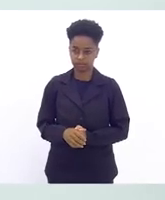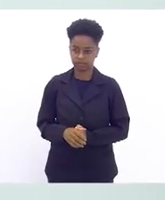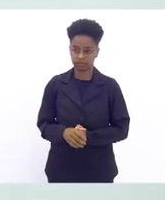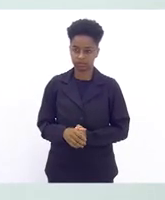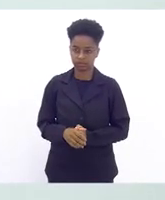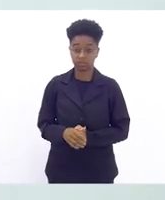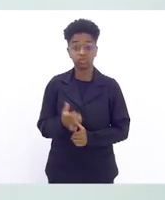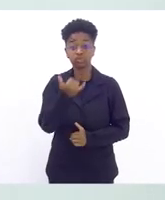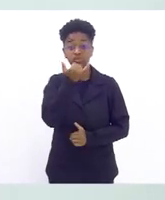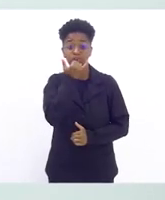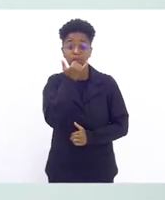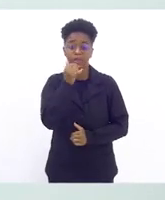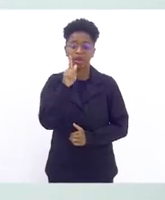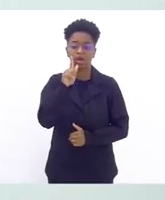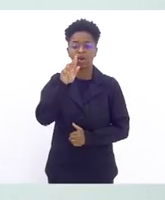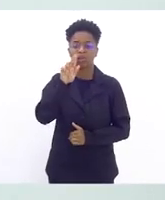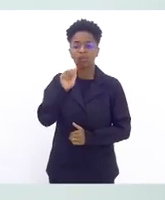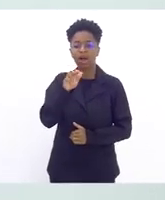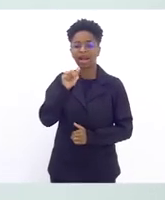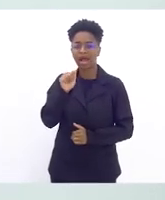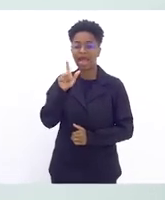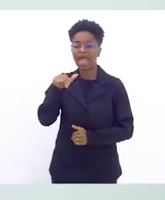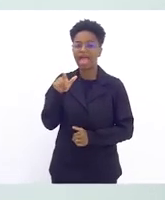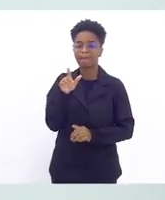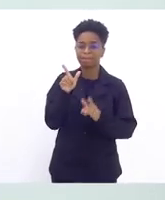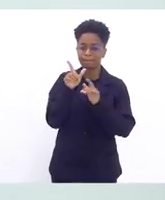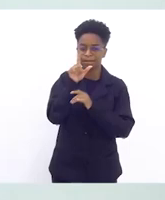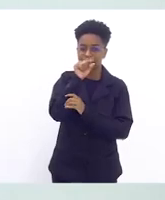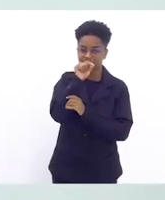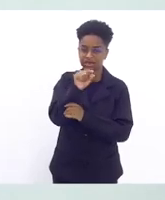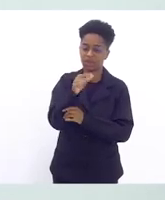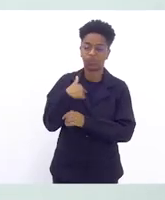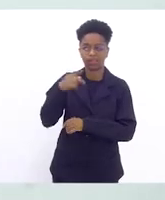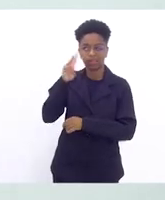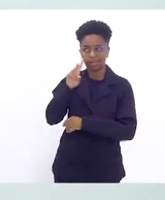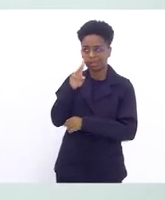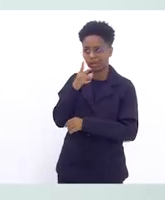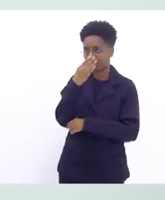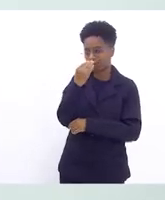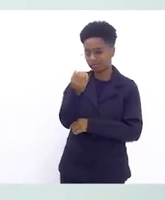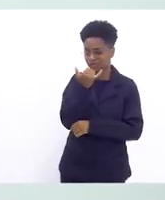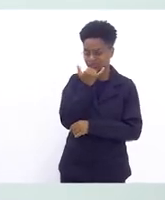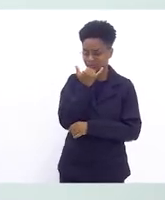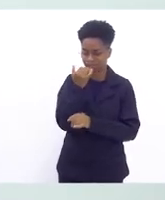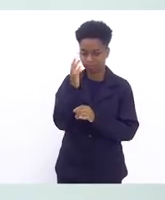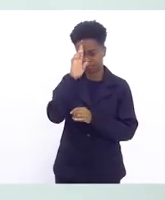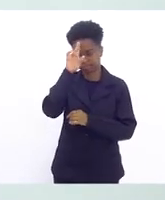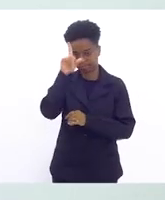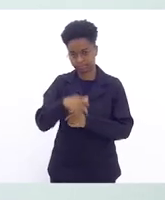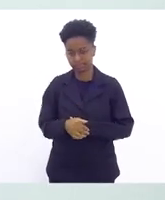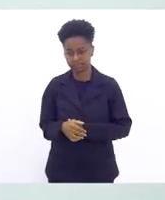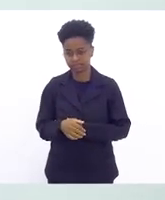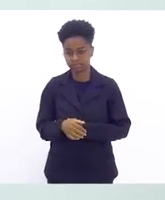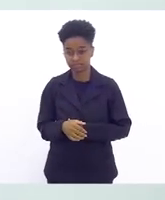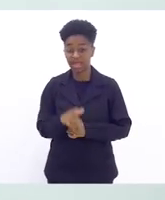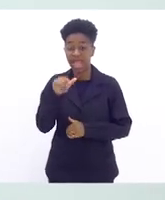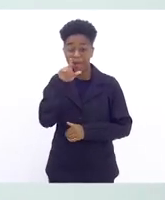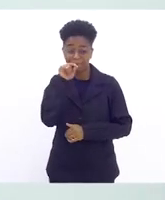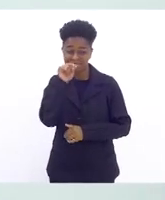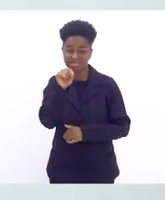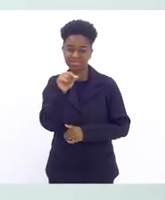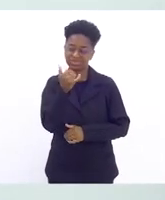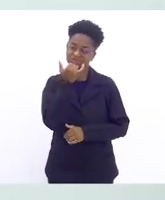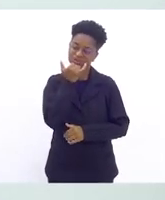guará é uma ave desculpa troquei pela pensando do ovo do Lobo é Ah então é ave